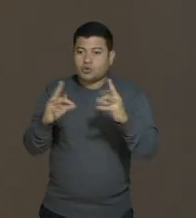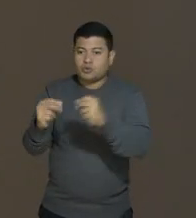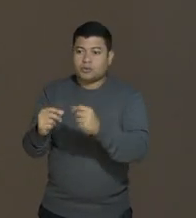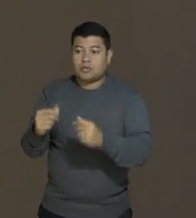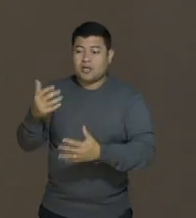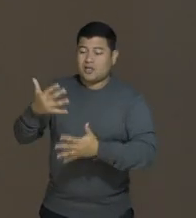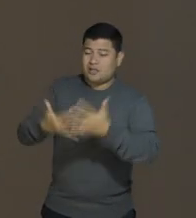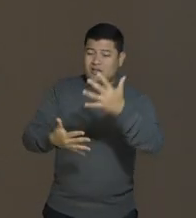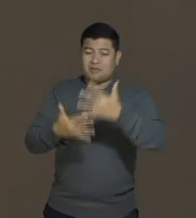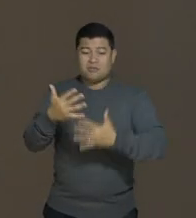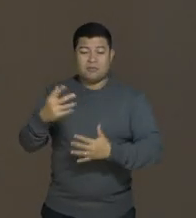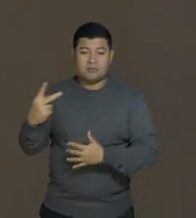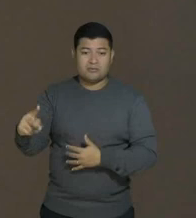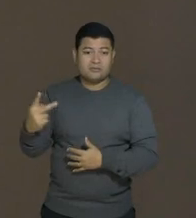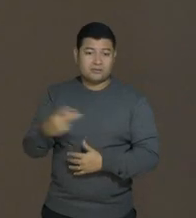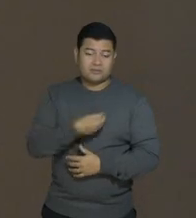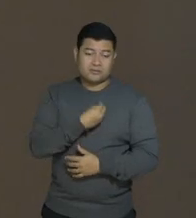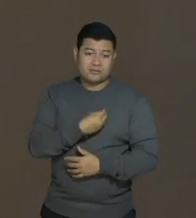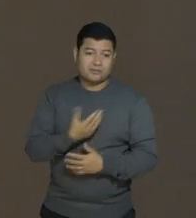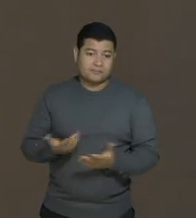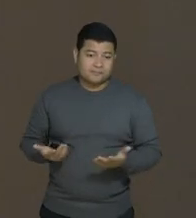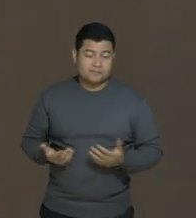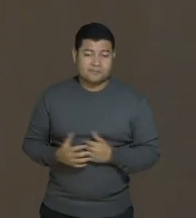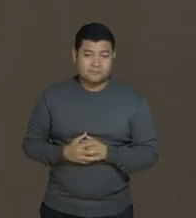né? Tá bom, obrigada. Tá, né?